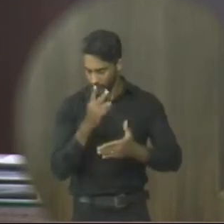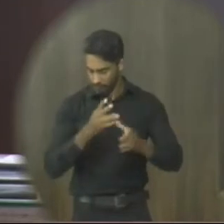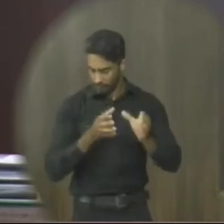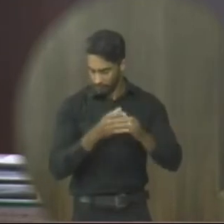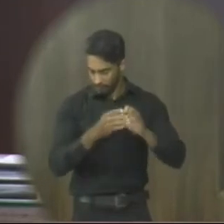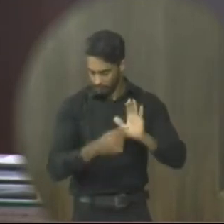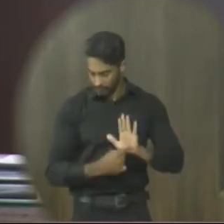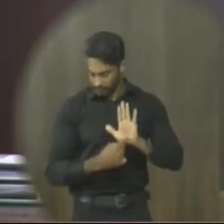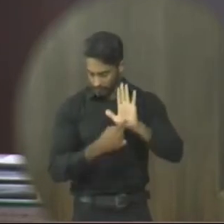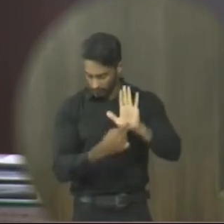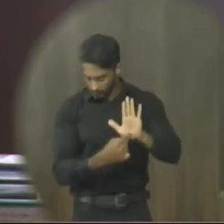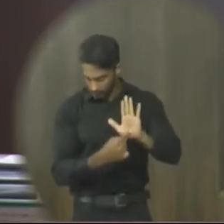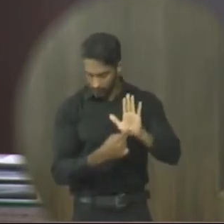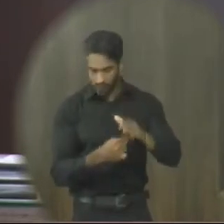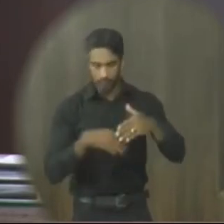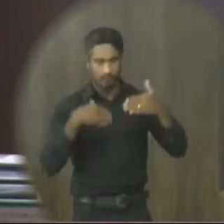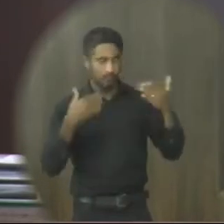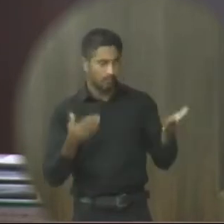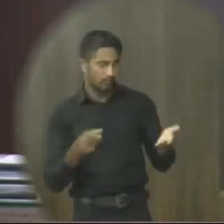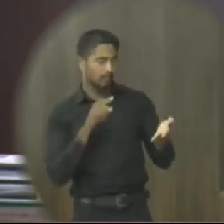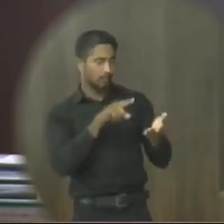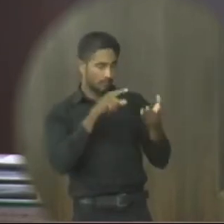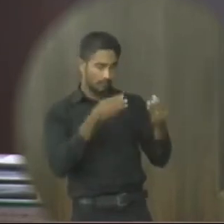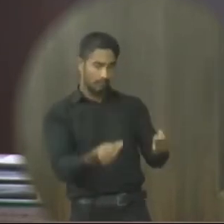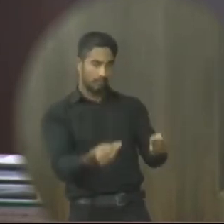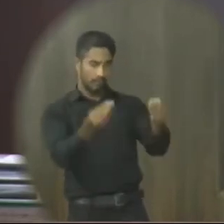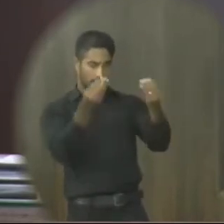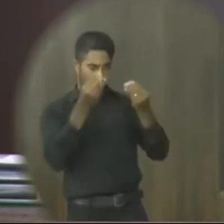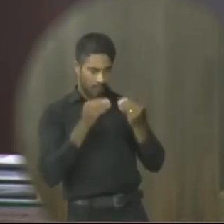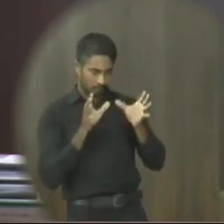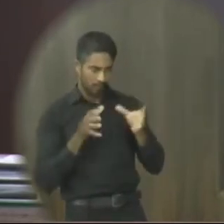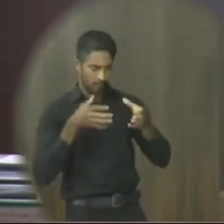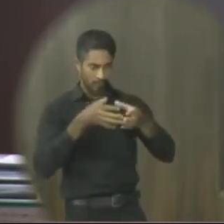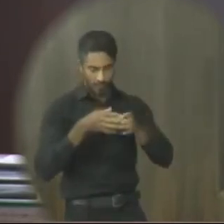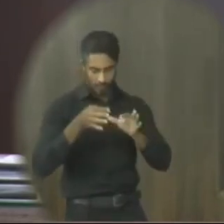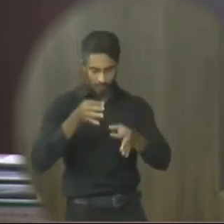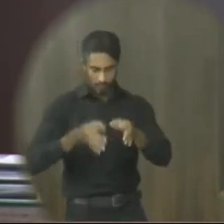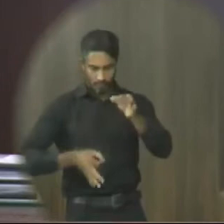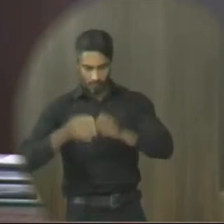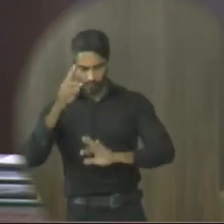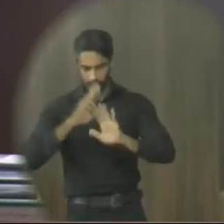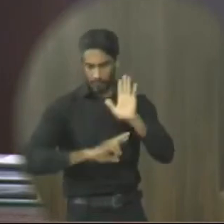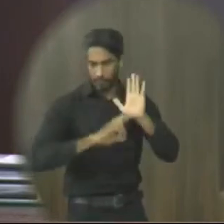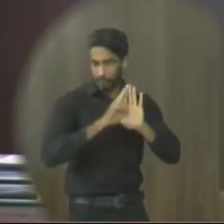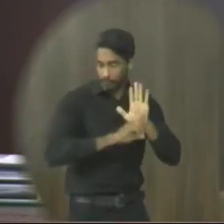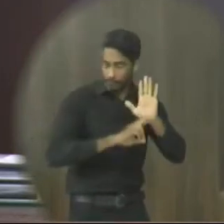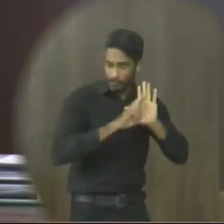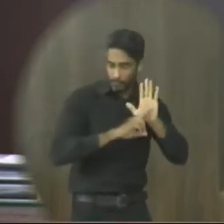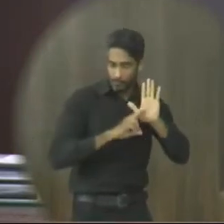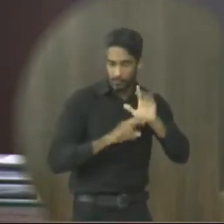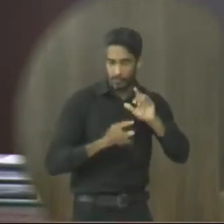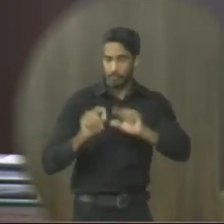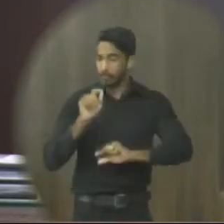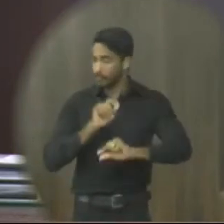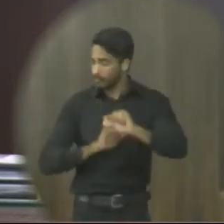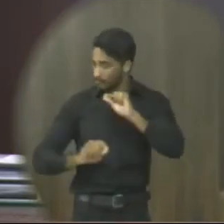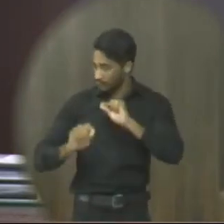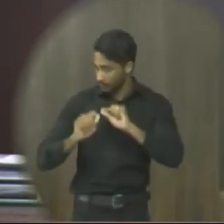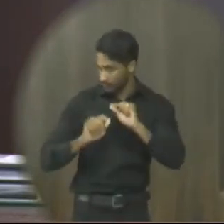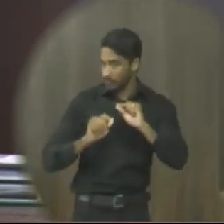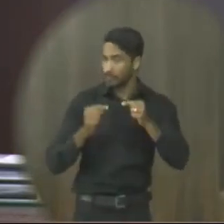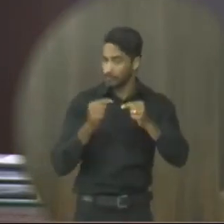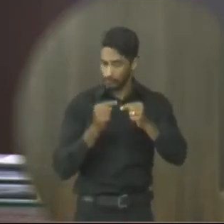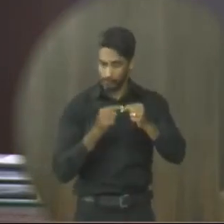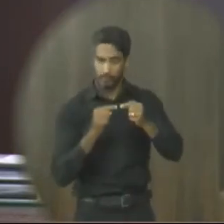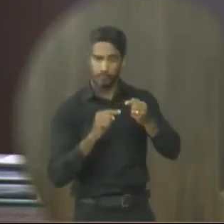forma apresentada. Vem agora o projeto de Comissão de Legislação e Justiça e Redação, a fim de que, segundo as